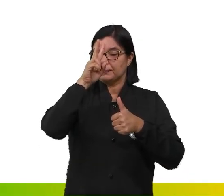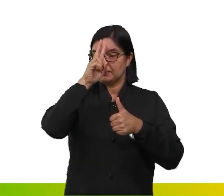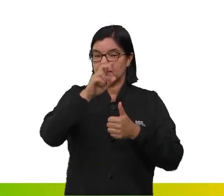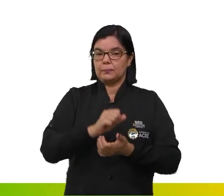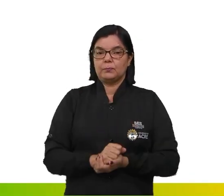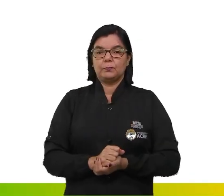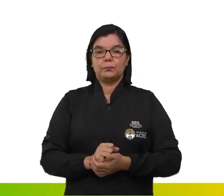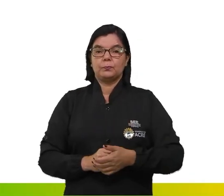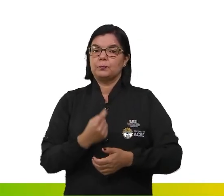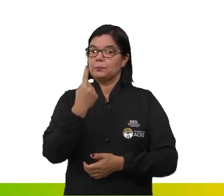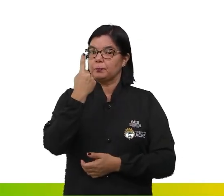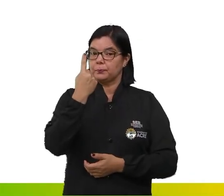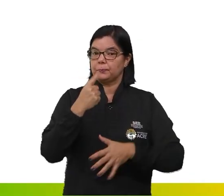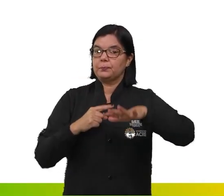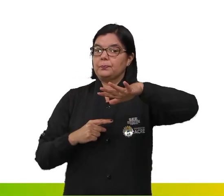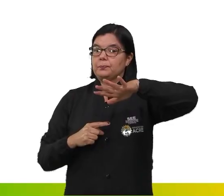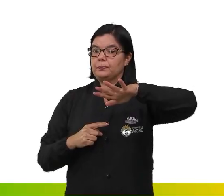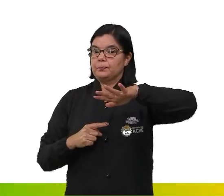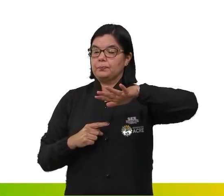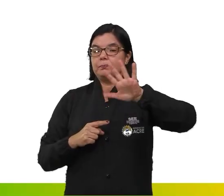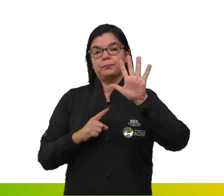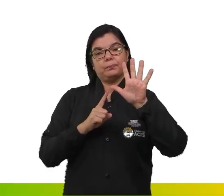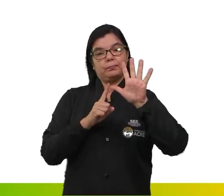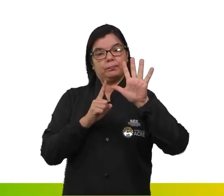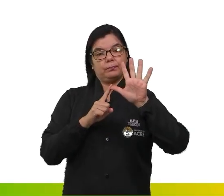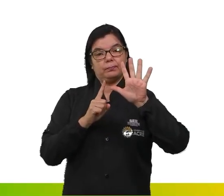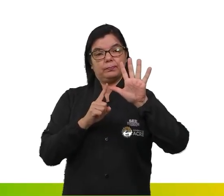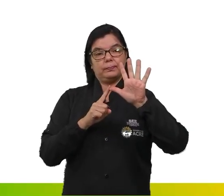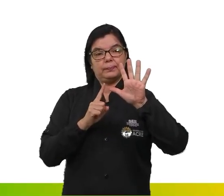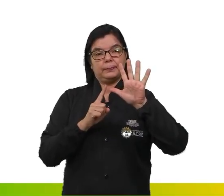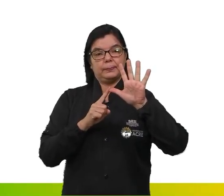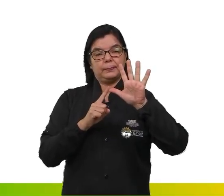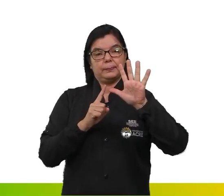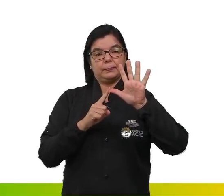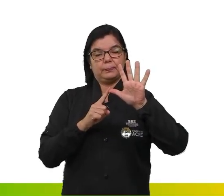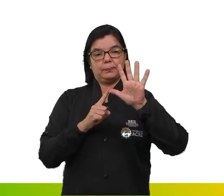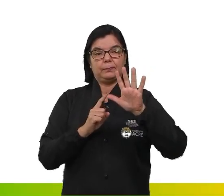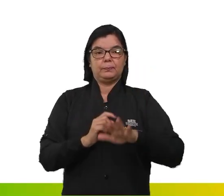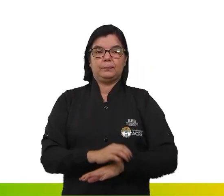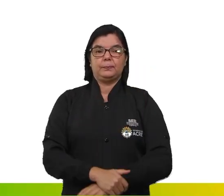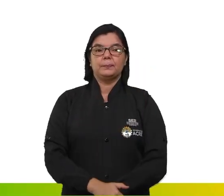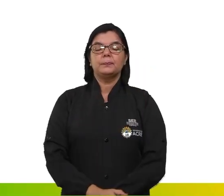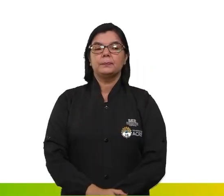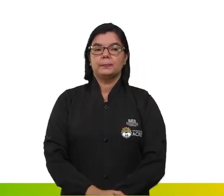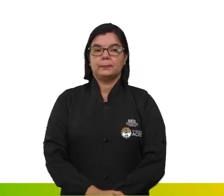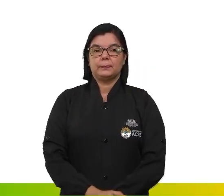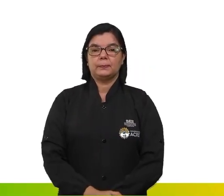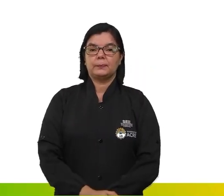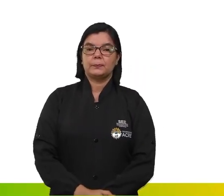um palmo, eu vou só um pouquinho, deixa eu ajeitar aqui,